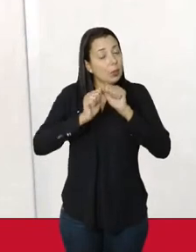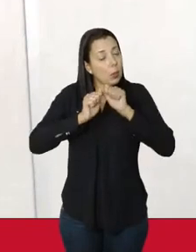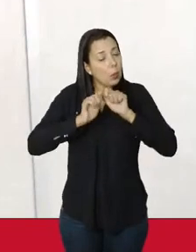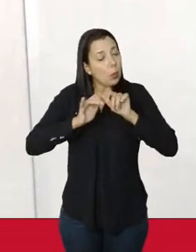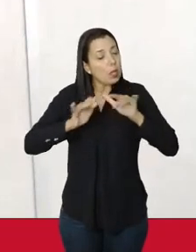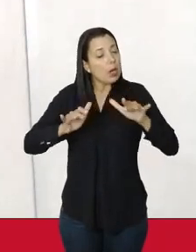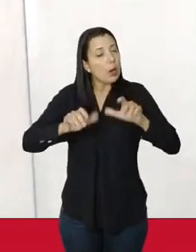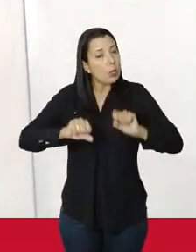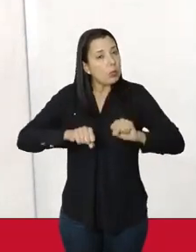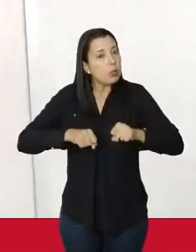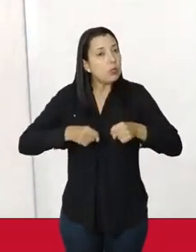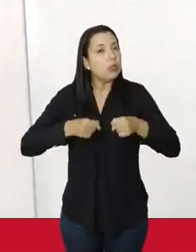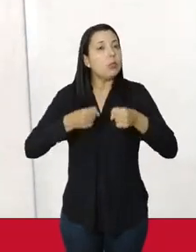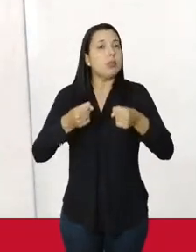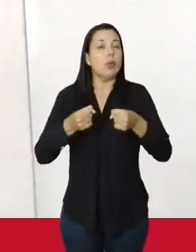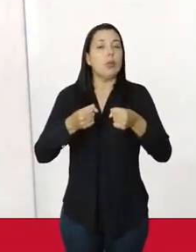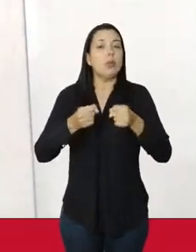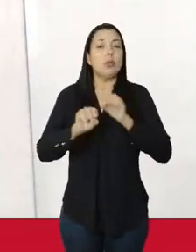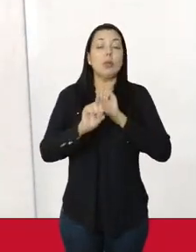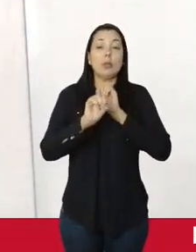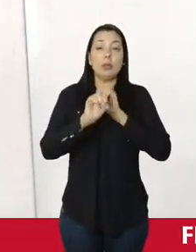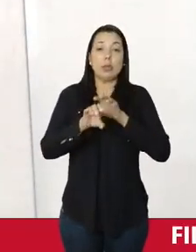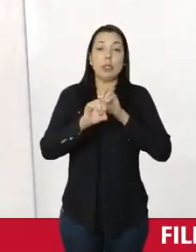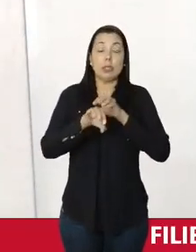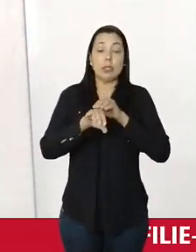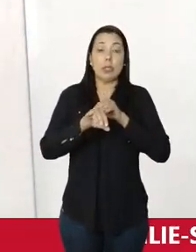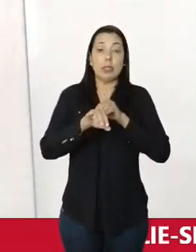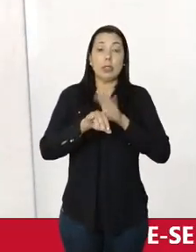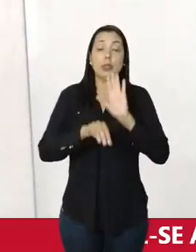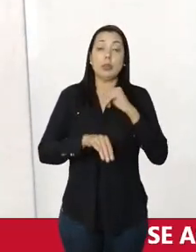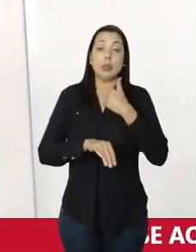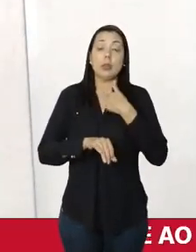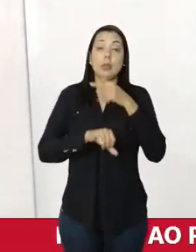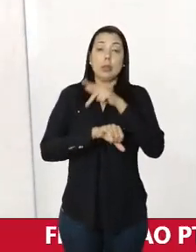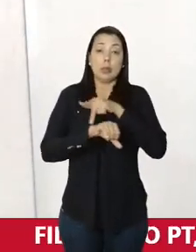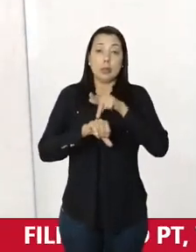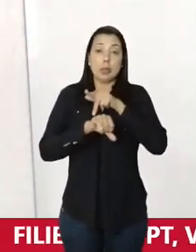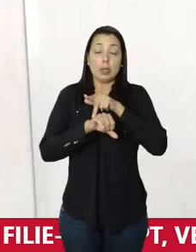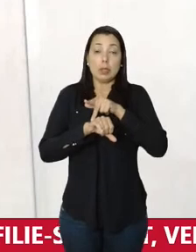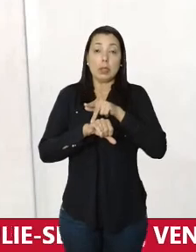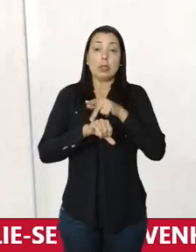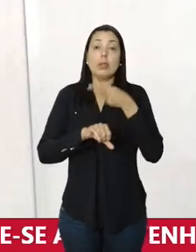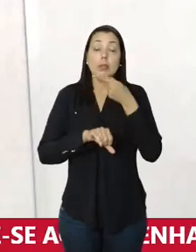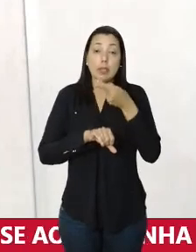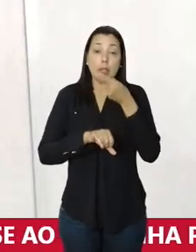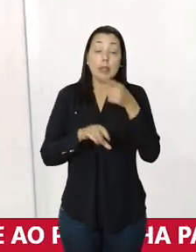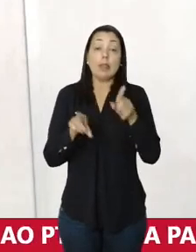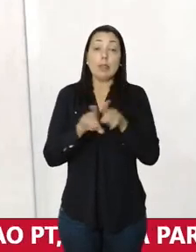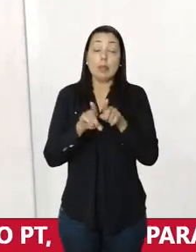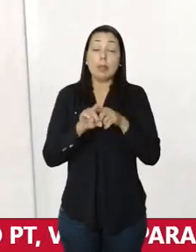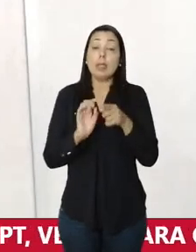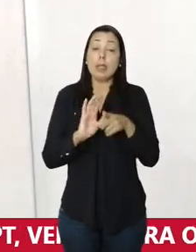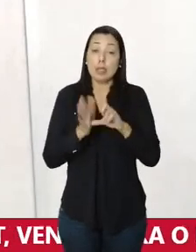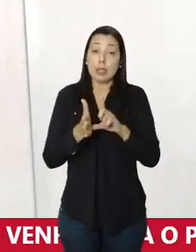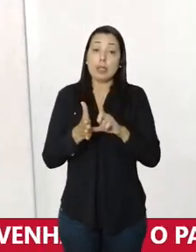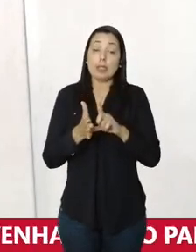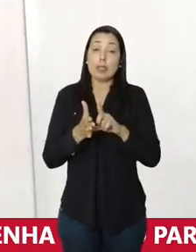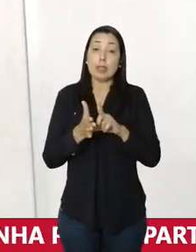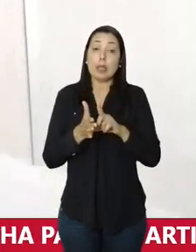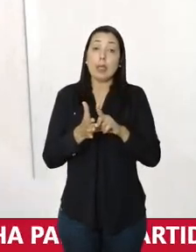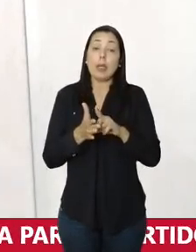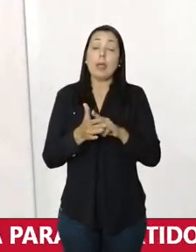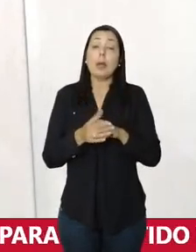expansão e fortalecimento da educação no nosso país. Eu dizia naquele momento, minha cara